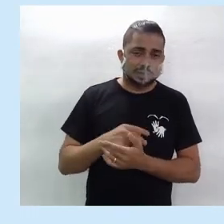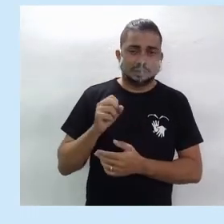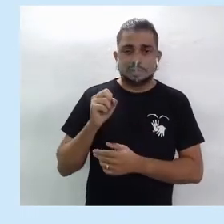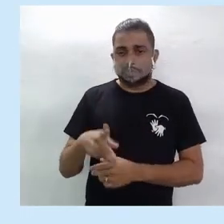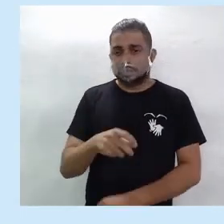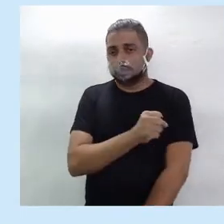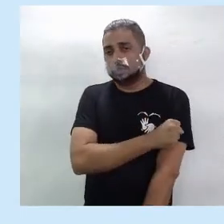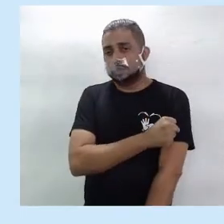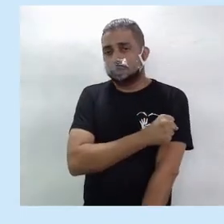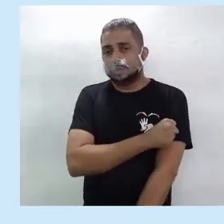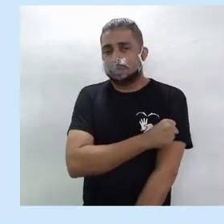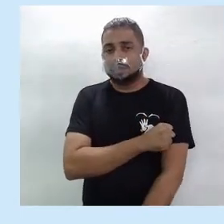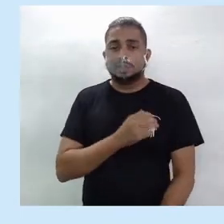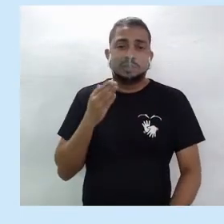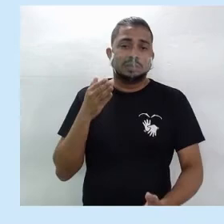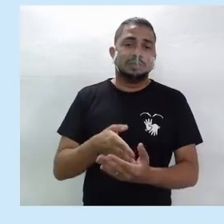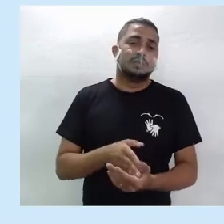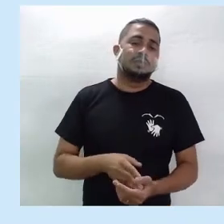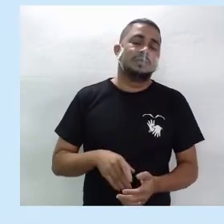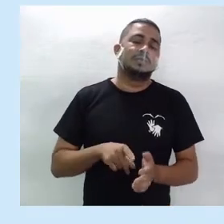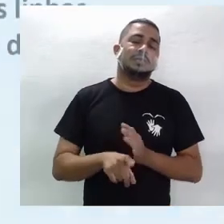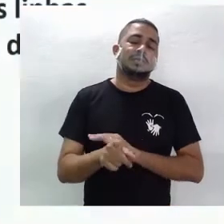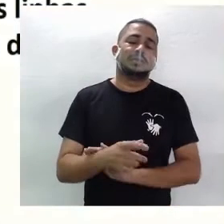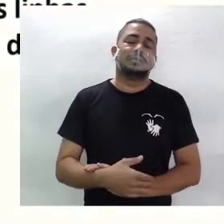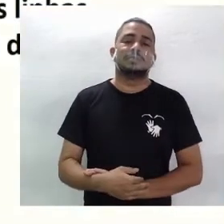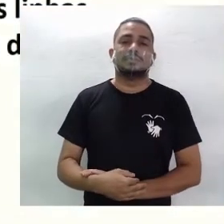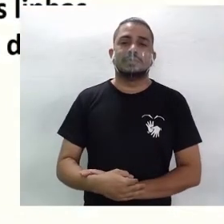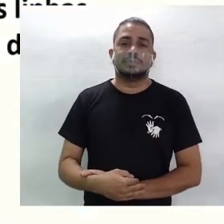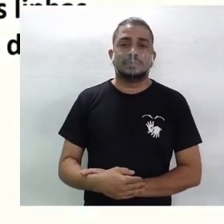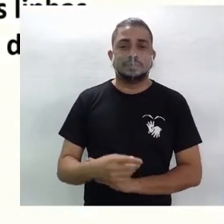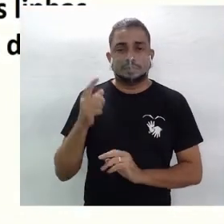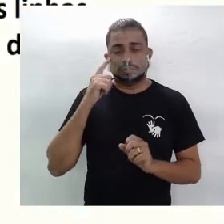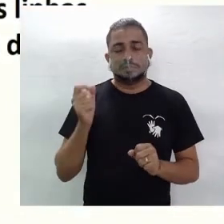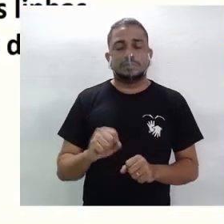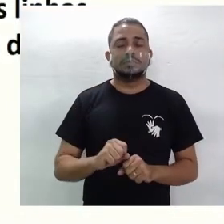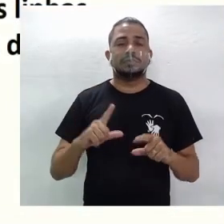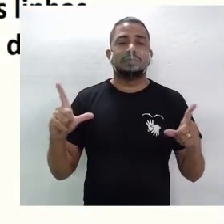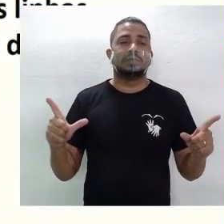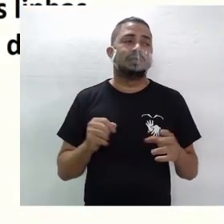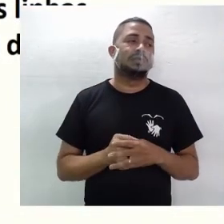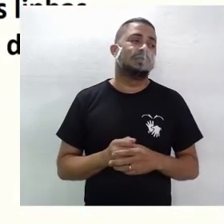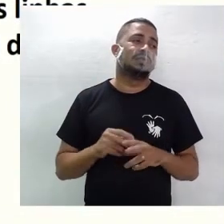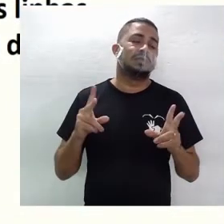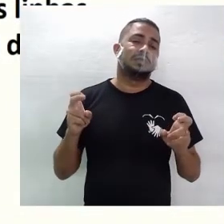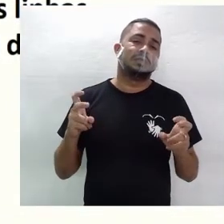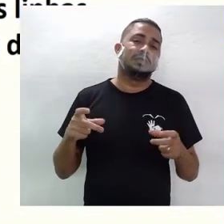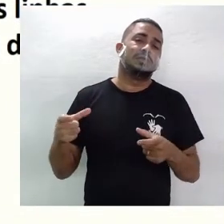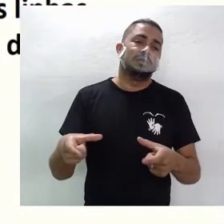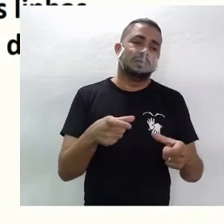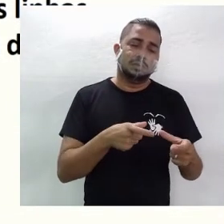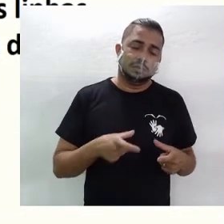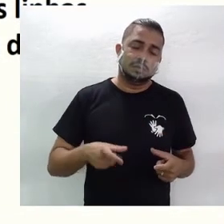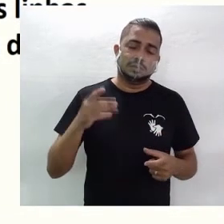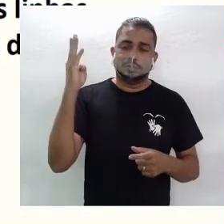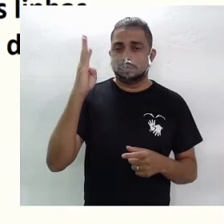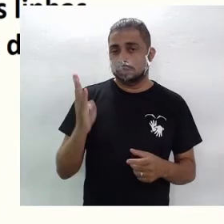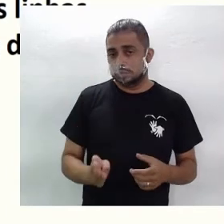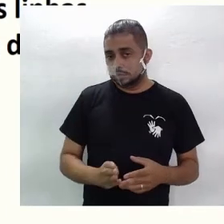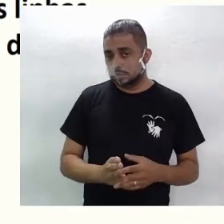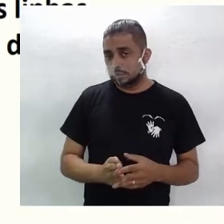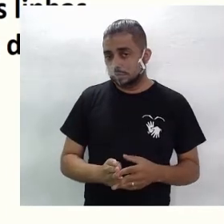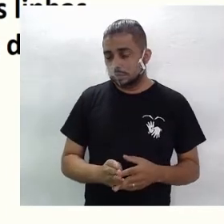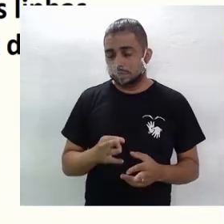oitavo ano. Vamos para a última questãozinha. Acompanha na tela. Sobre a localização do Brasil